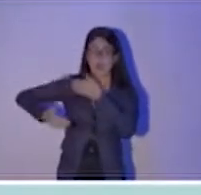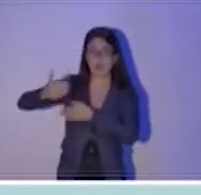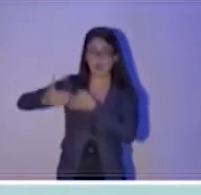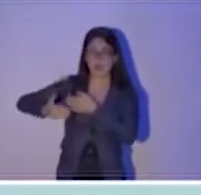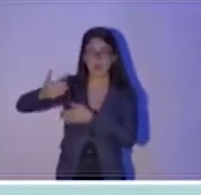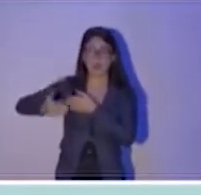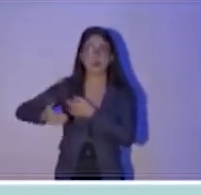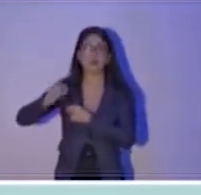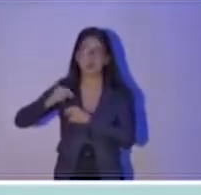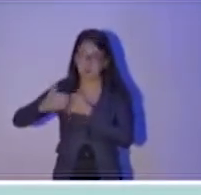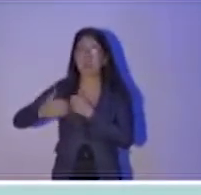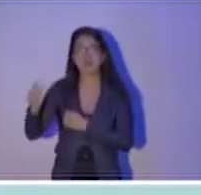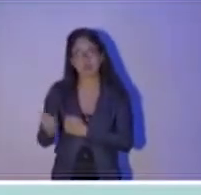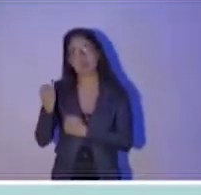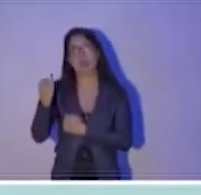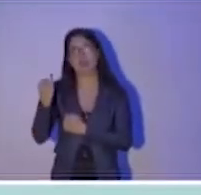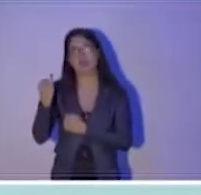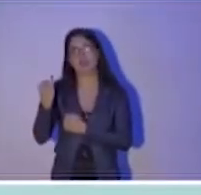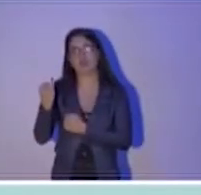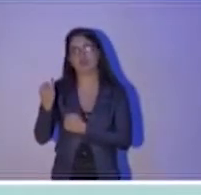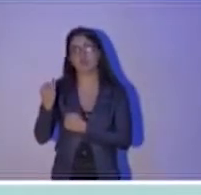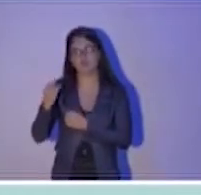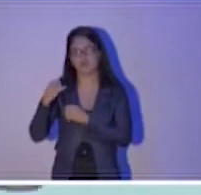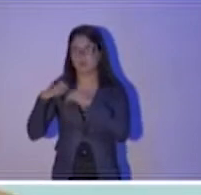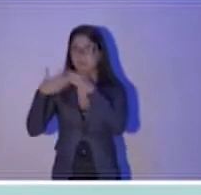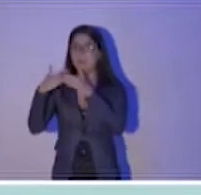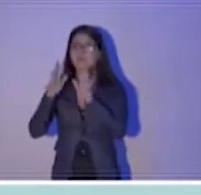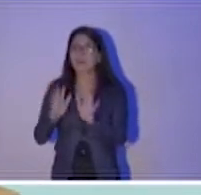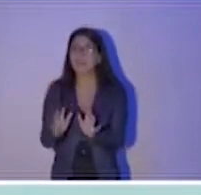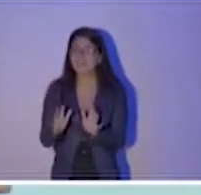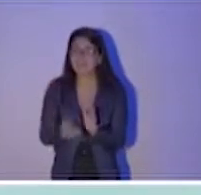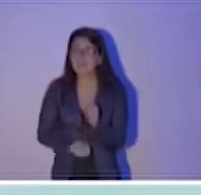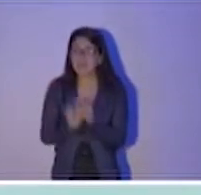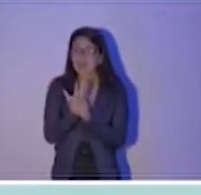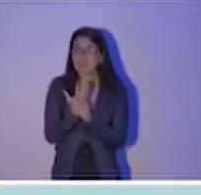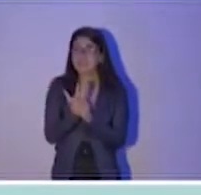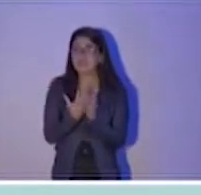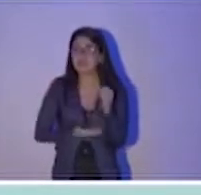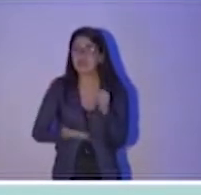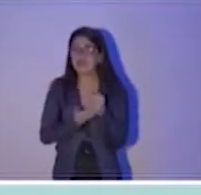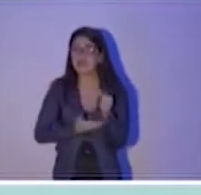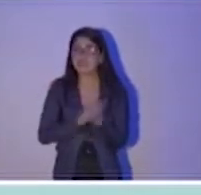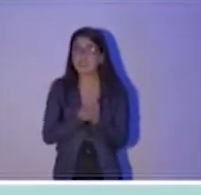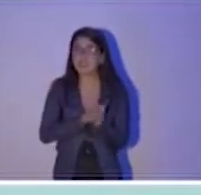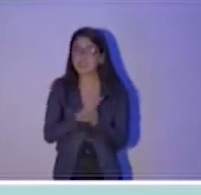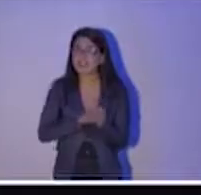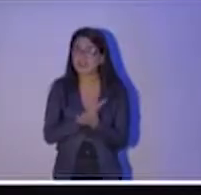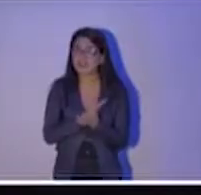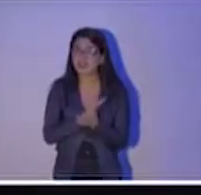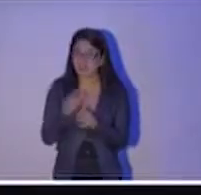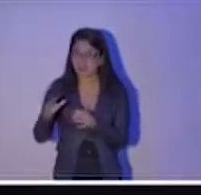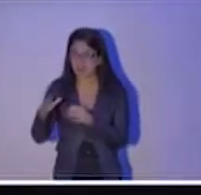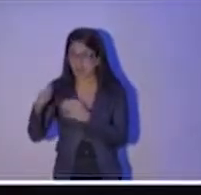avança para algumas coisas, mas ela é feita sem uma base. E ela virou o currículo.